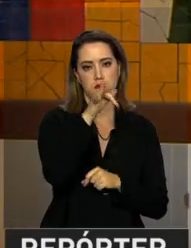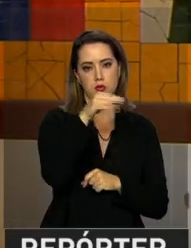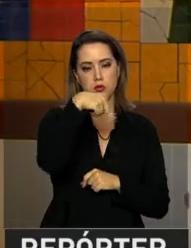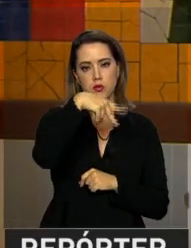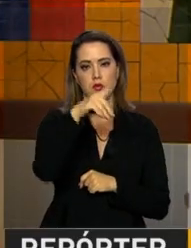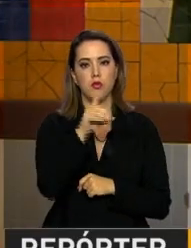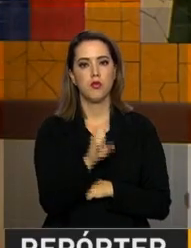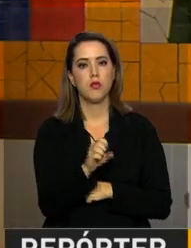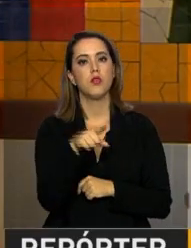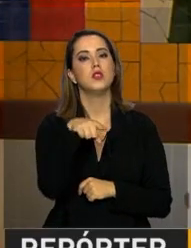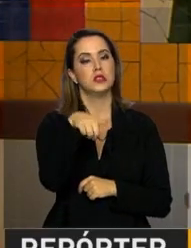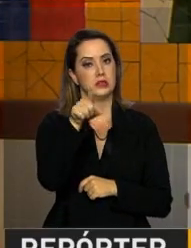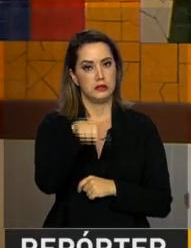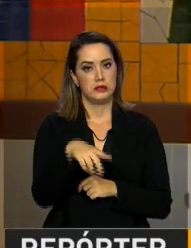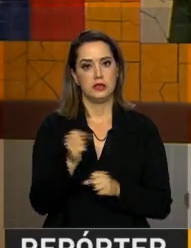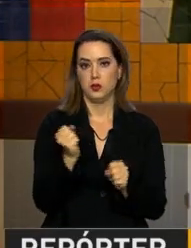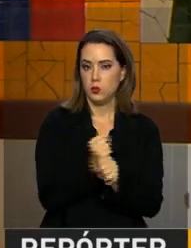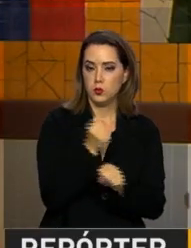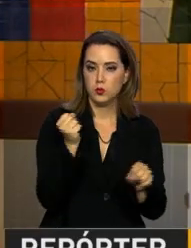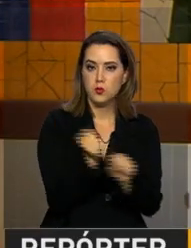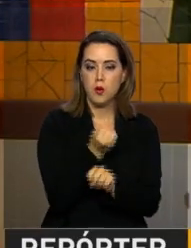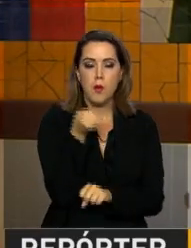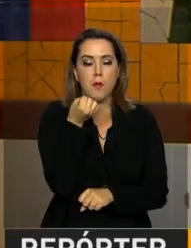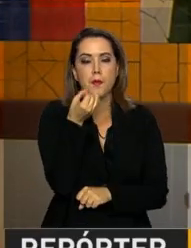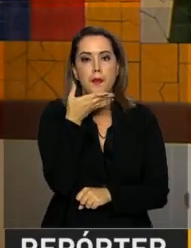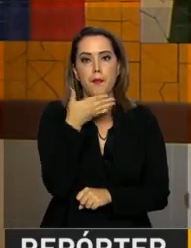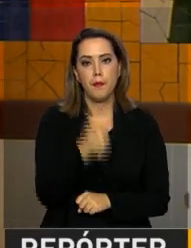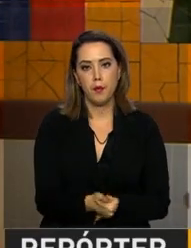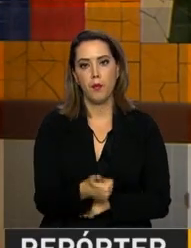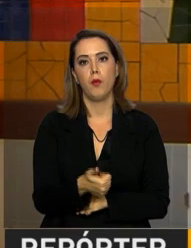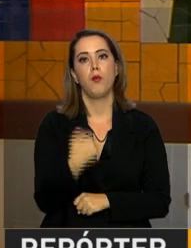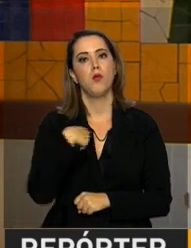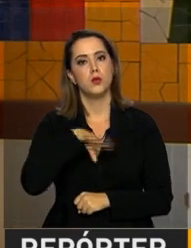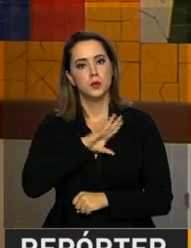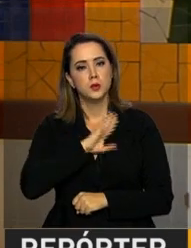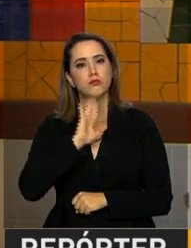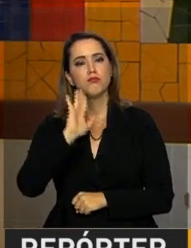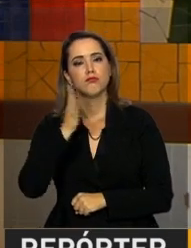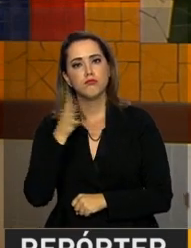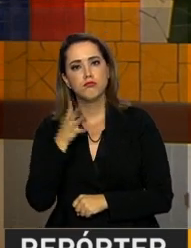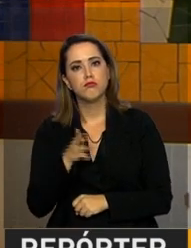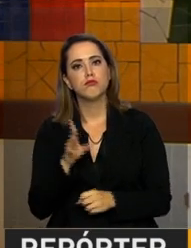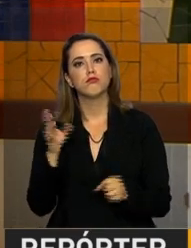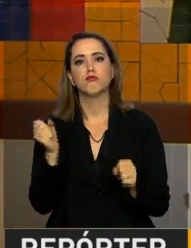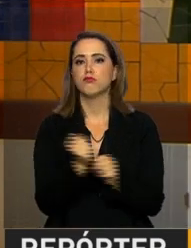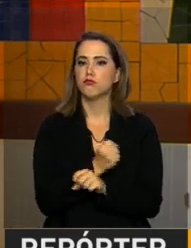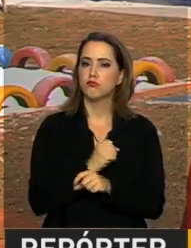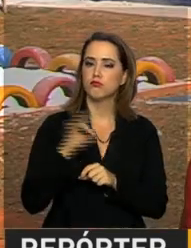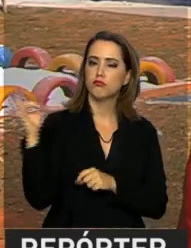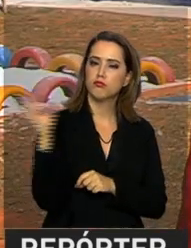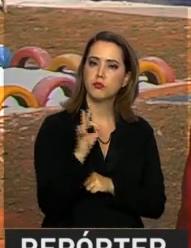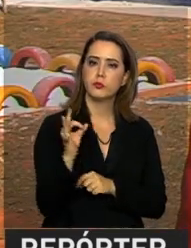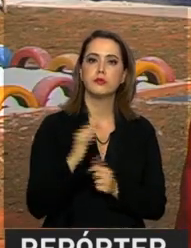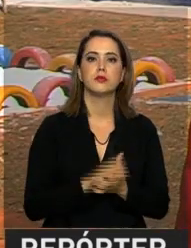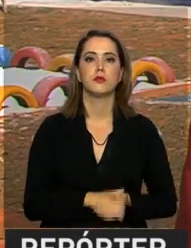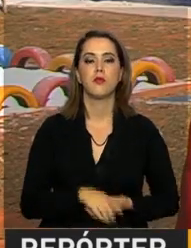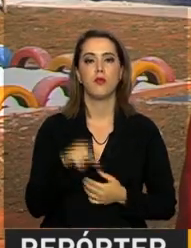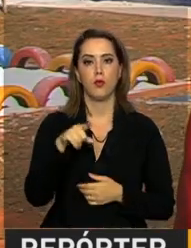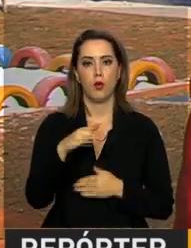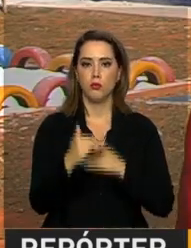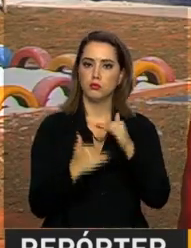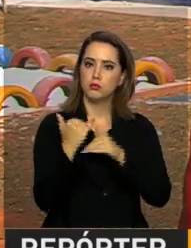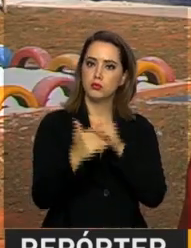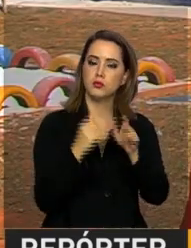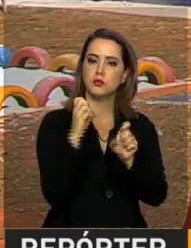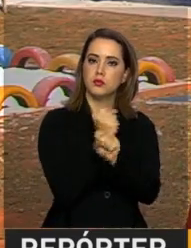é uma obra de boa qualidade né nós conseguimos aqui fazer uma ótima execução o andamento de obras